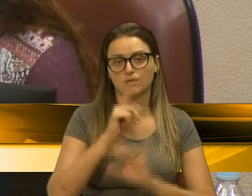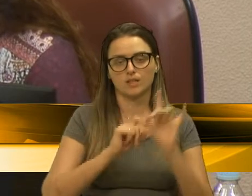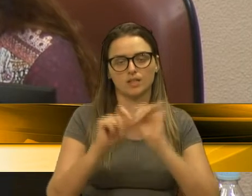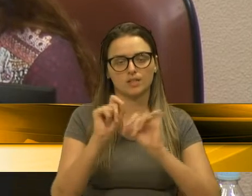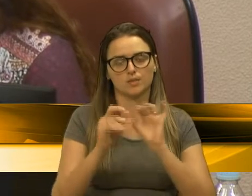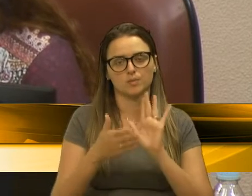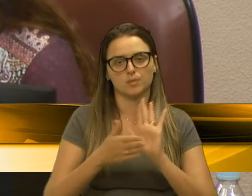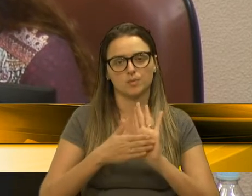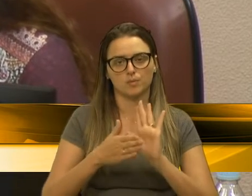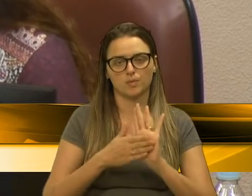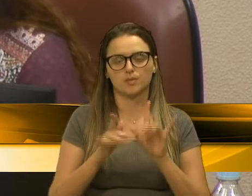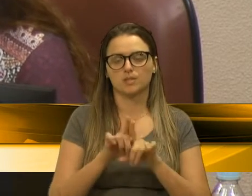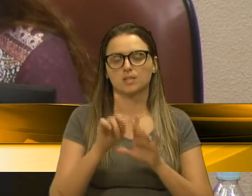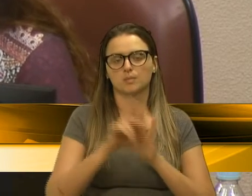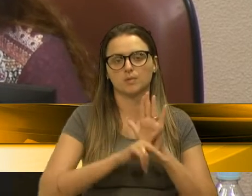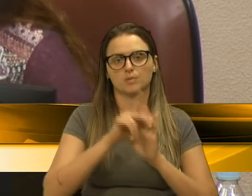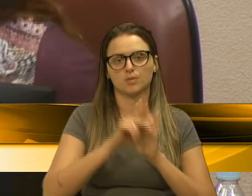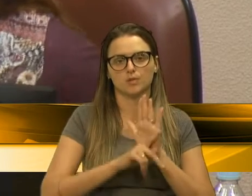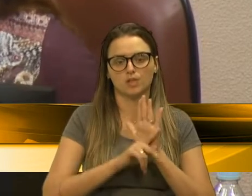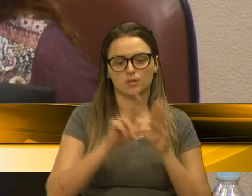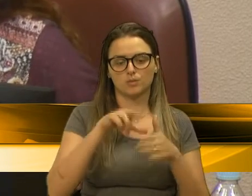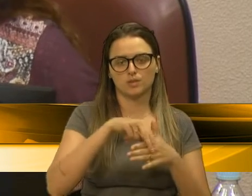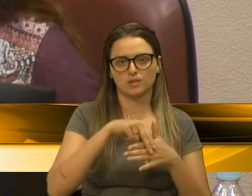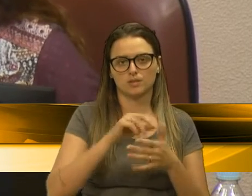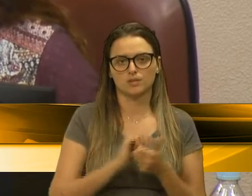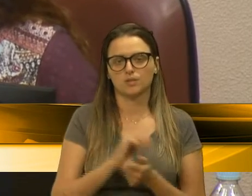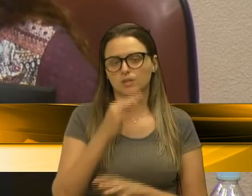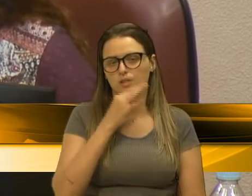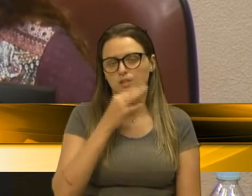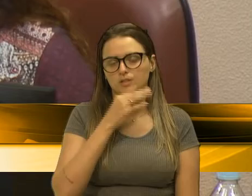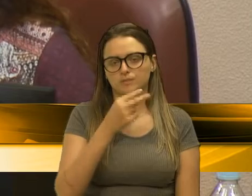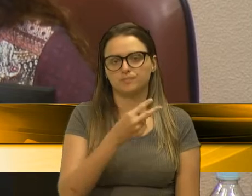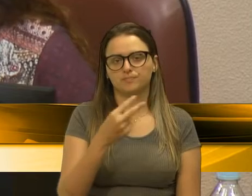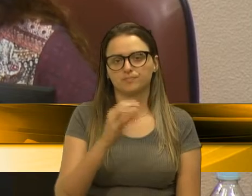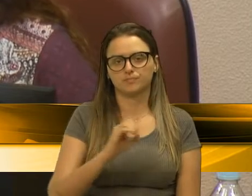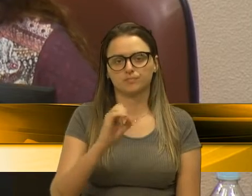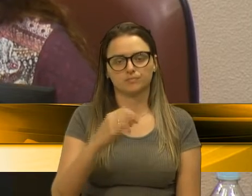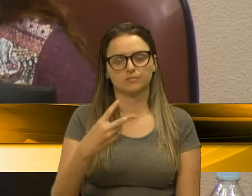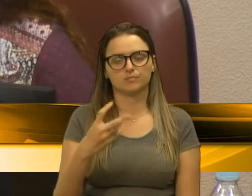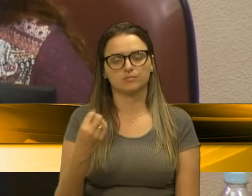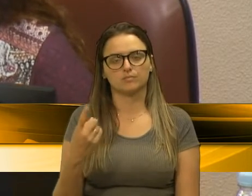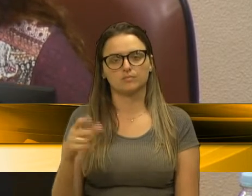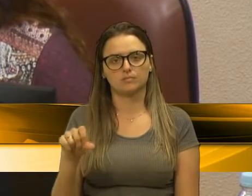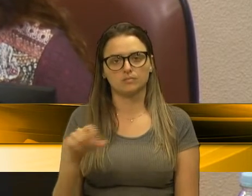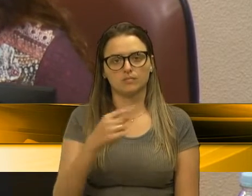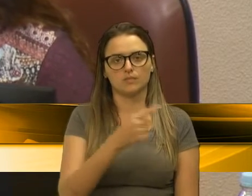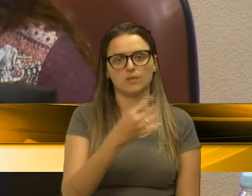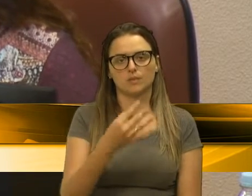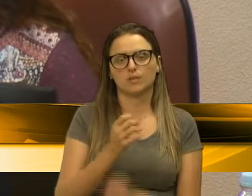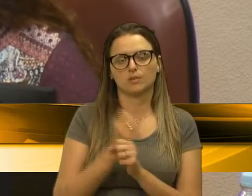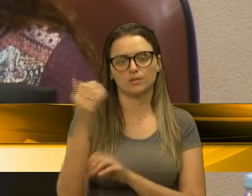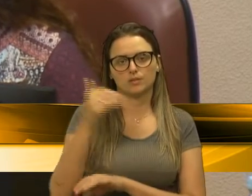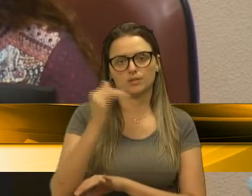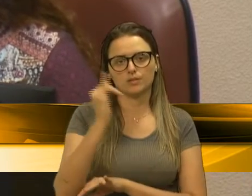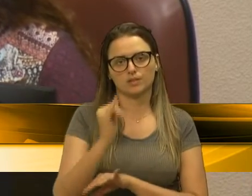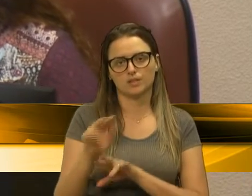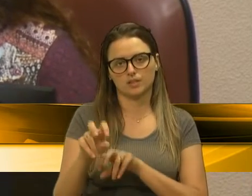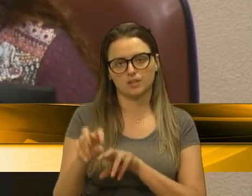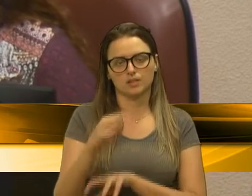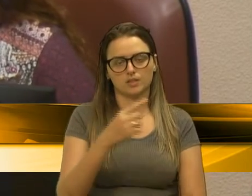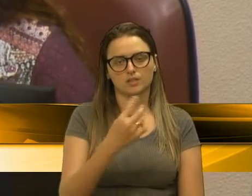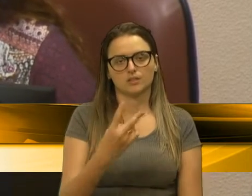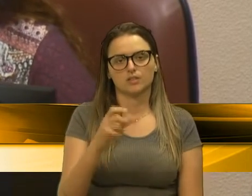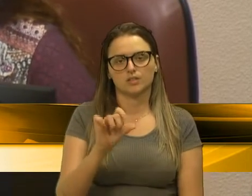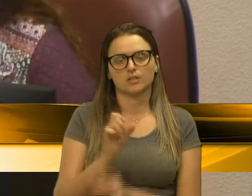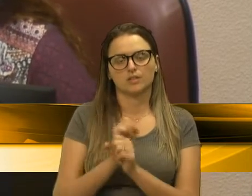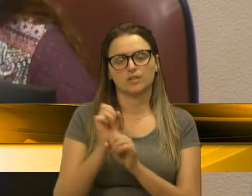sobre a proposição e sobre o projeto apensado. Caxias do Sul, 22 de outubro de 2019, 144 anos de colonização e